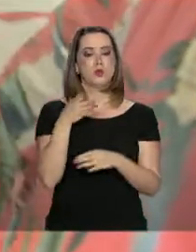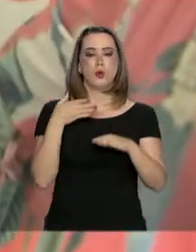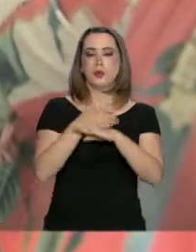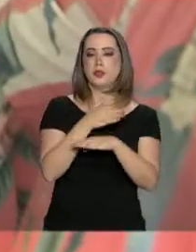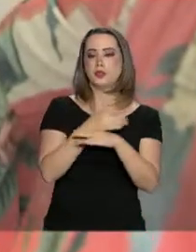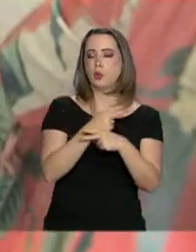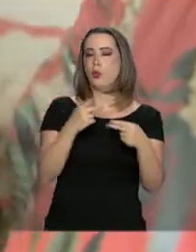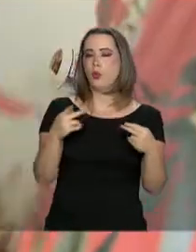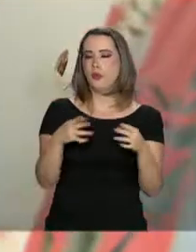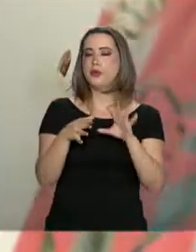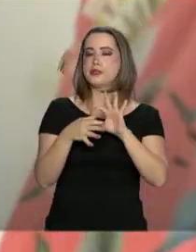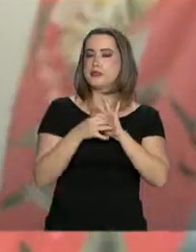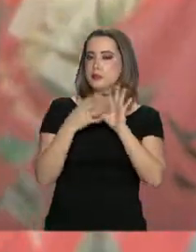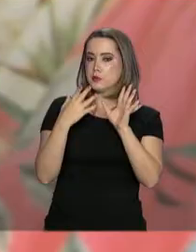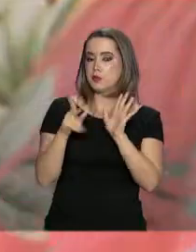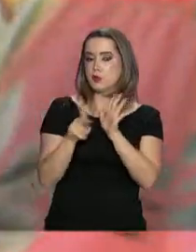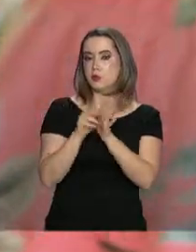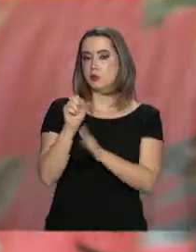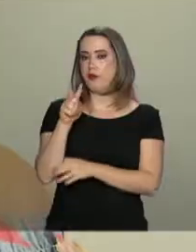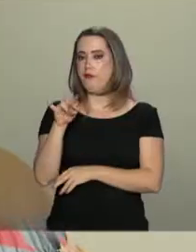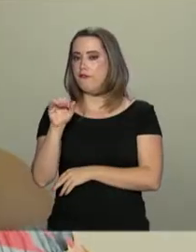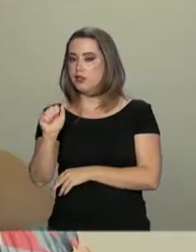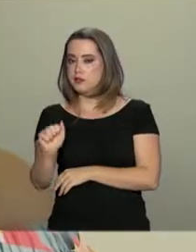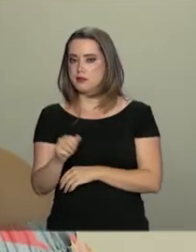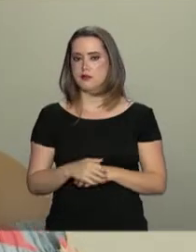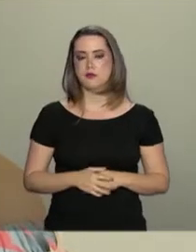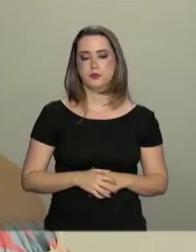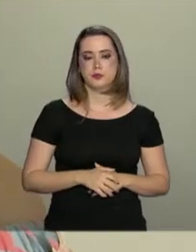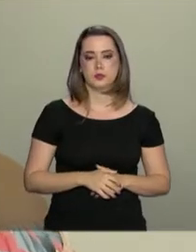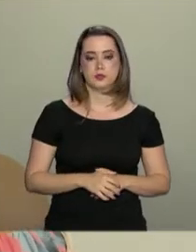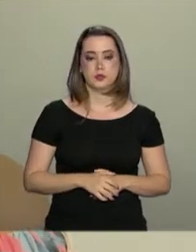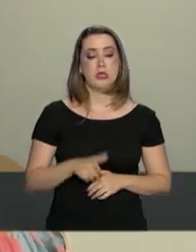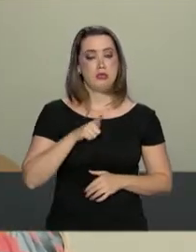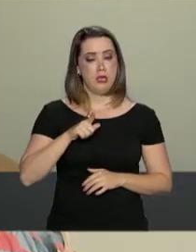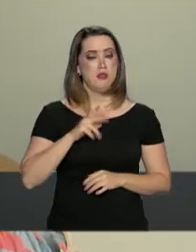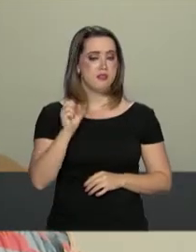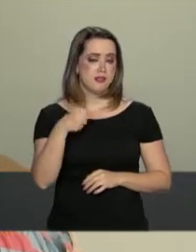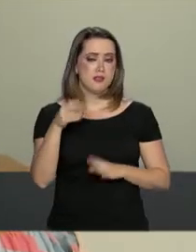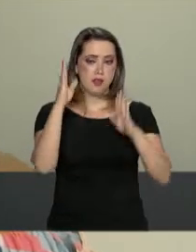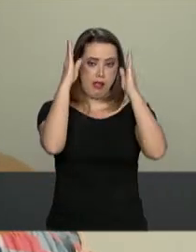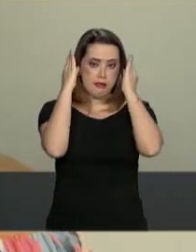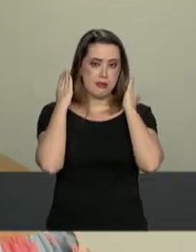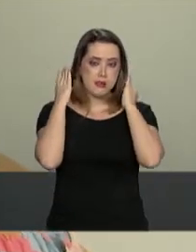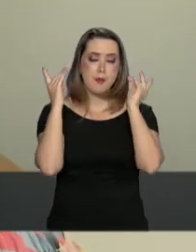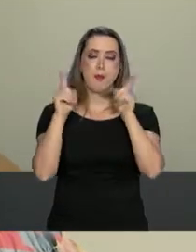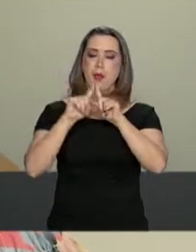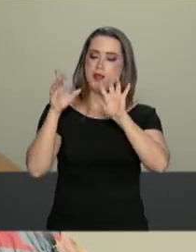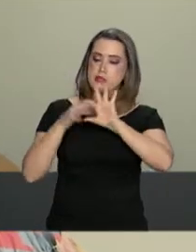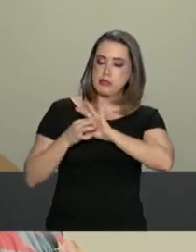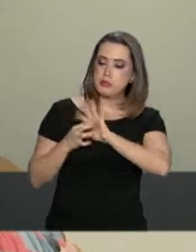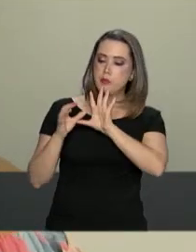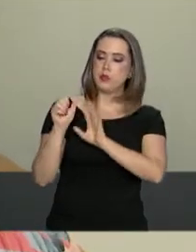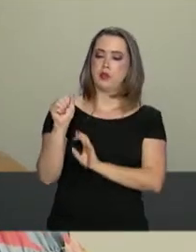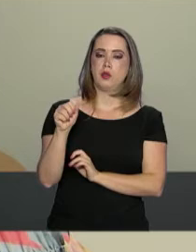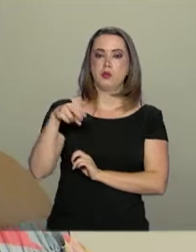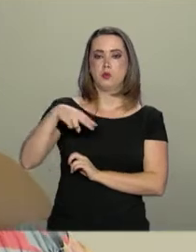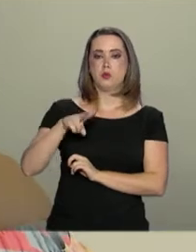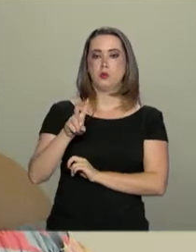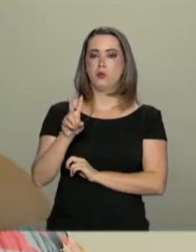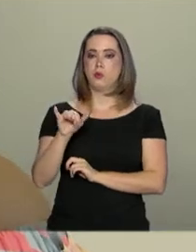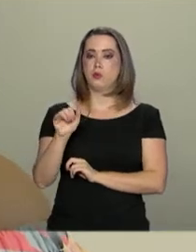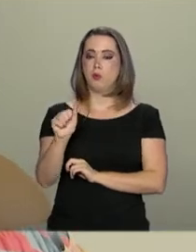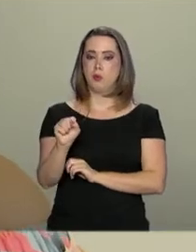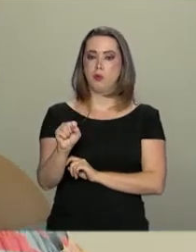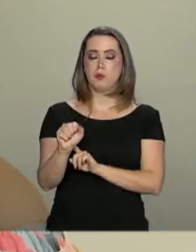entram produtos certificados pela isa eu tenho produtos de alinhamento mas que são permitidos pela anvisa até porque eles